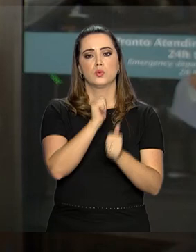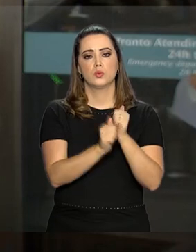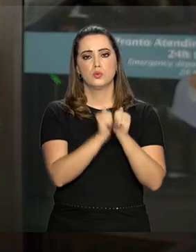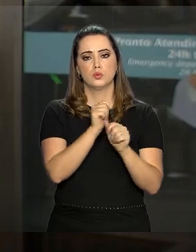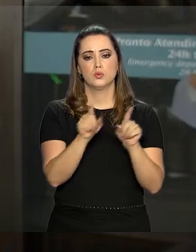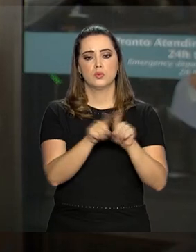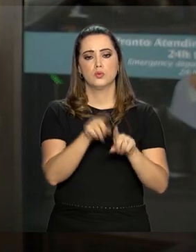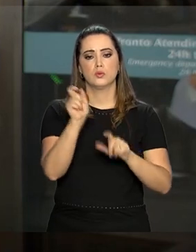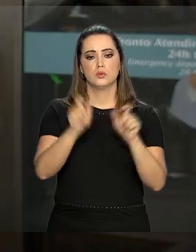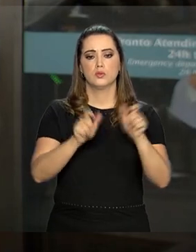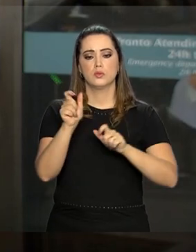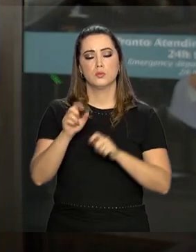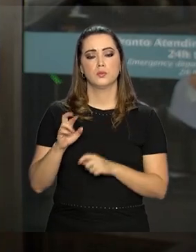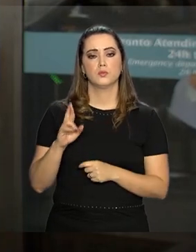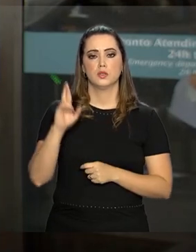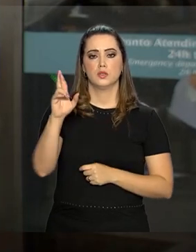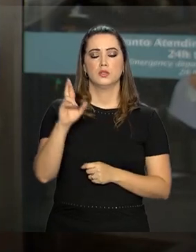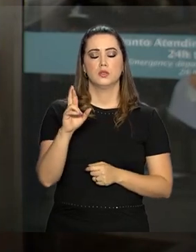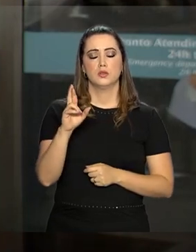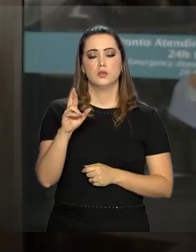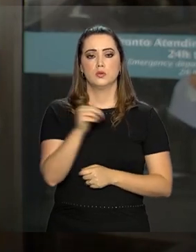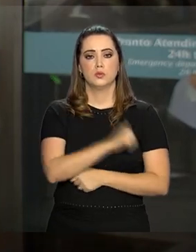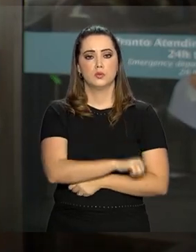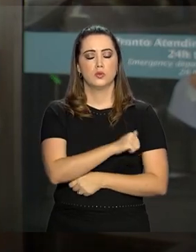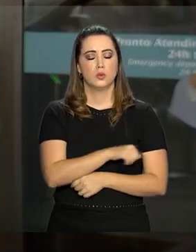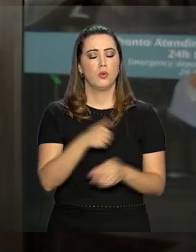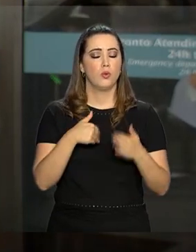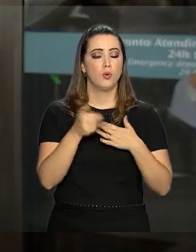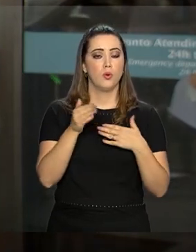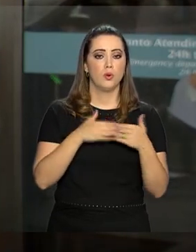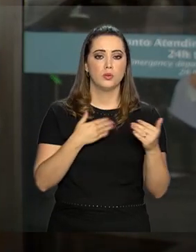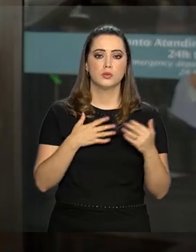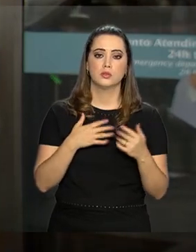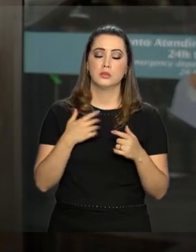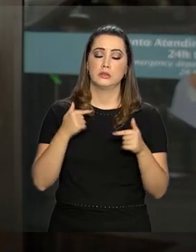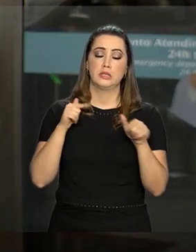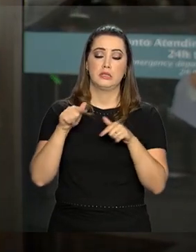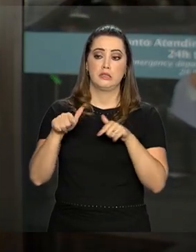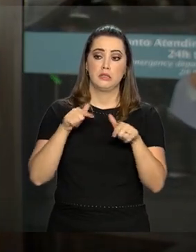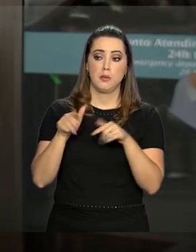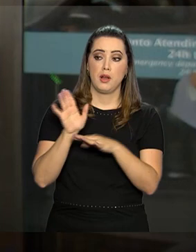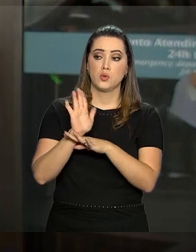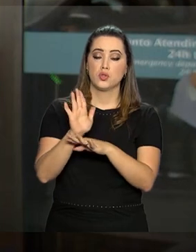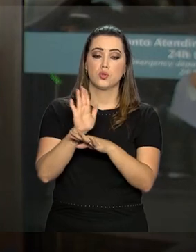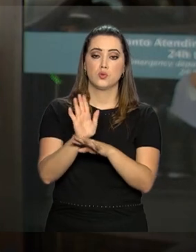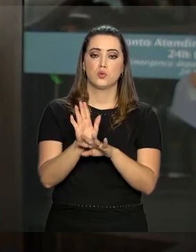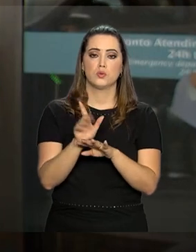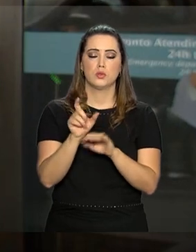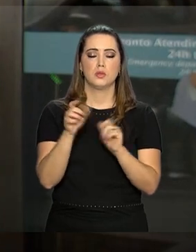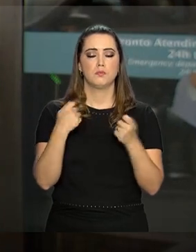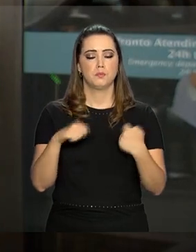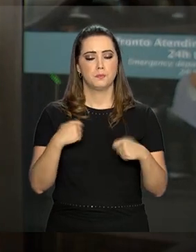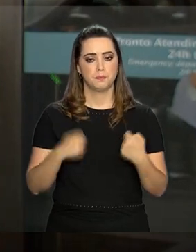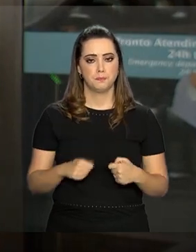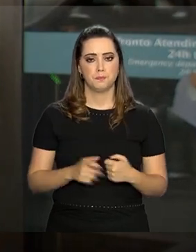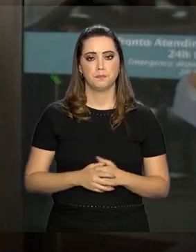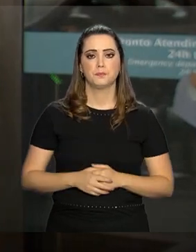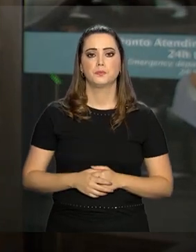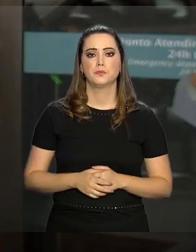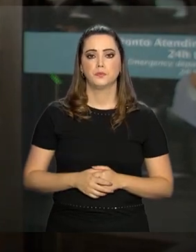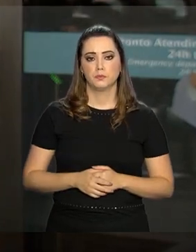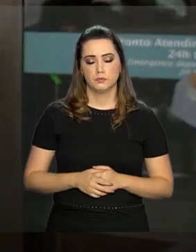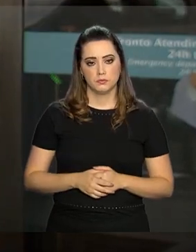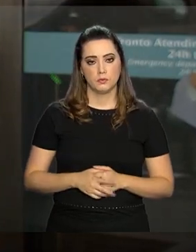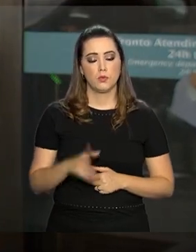também das autoridades do Rio para qualquer eventual ação de apoio e de ajuda que se faça